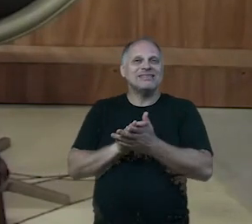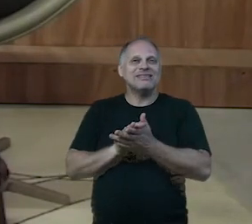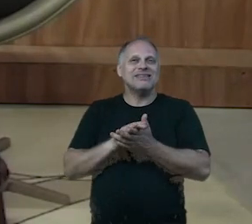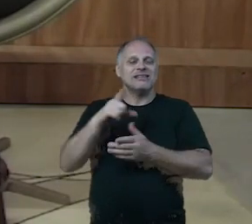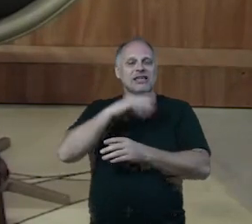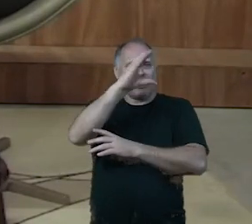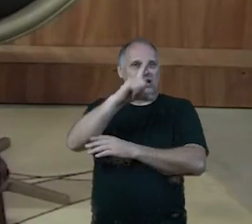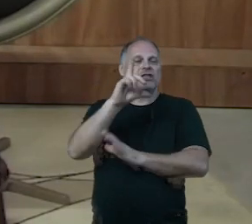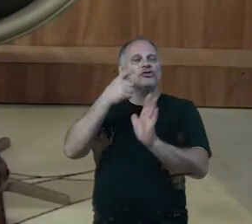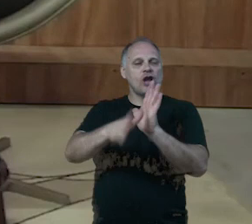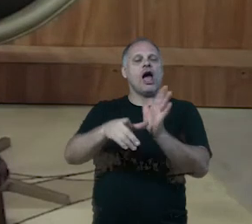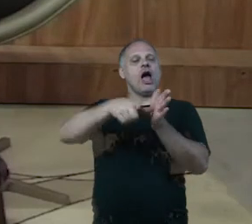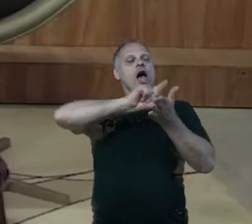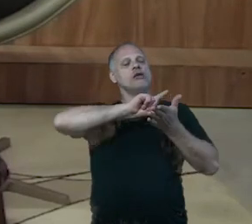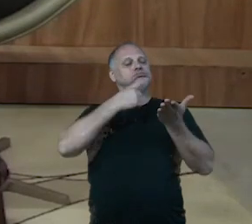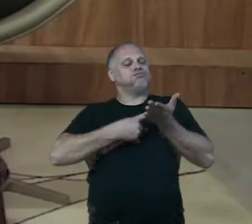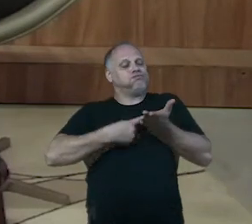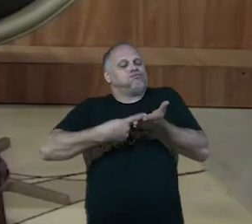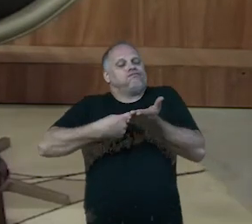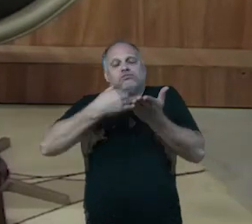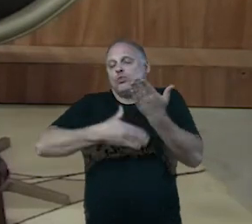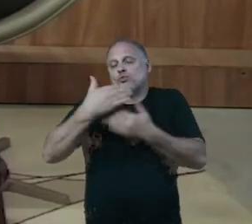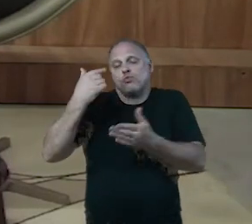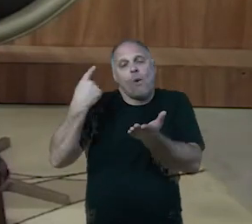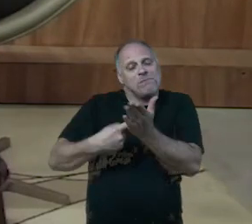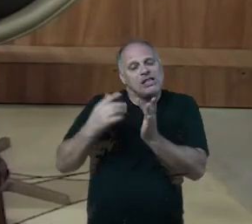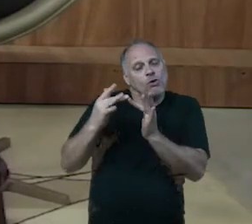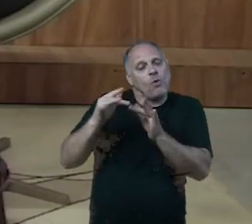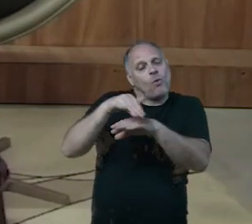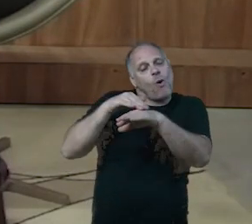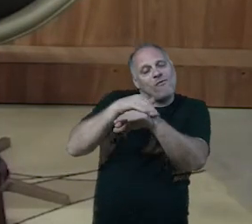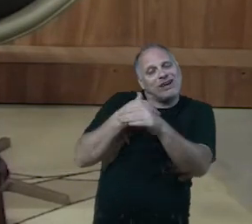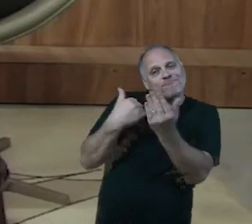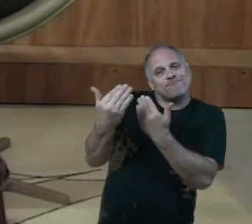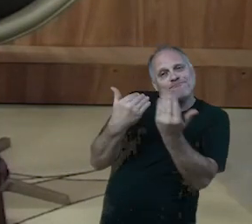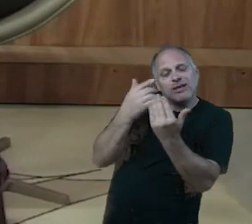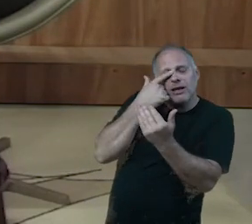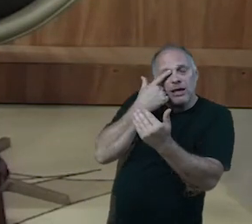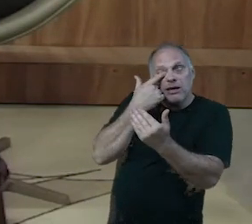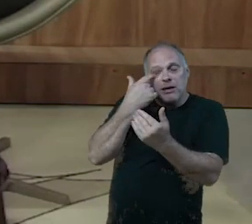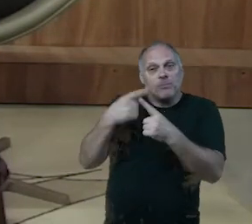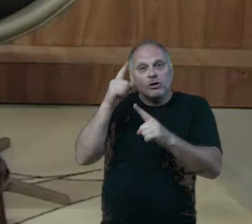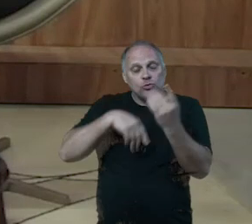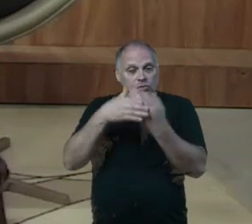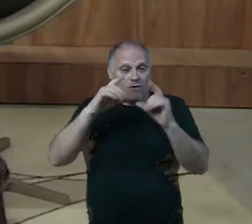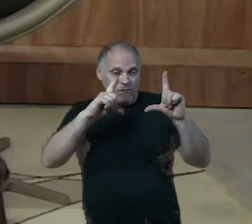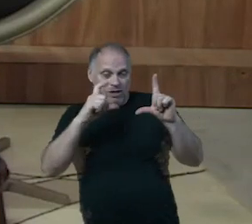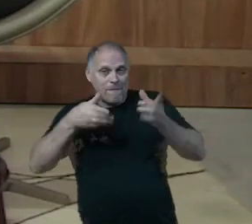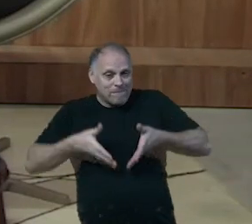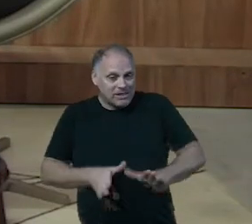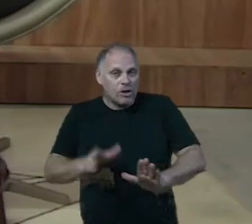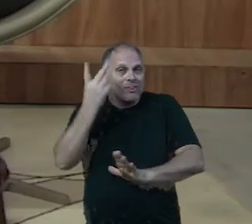a cliente entra em contato antes e a gente já conversa, tem alguns encontros, assim, porque, em geral, os partos que eu fotografei foram